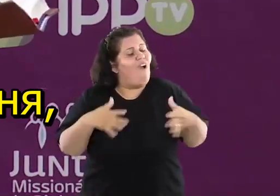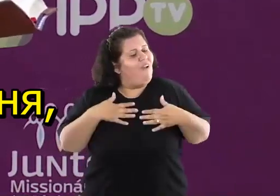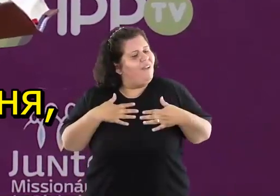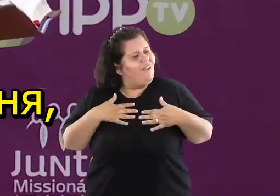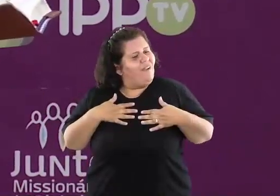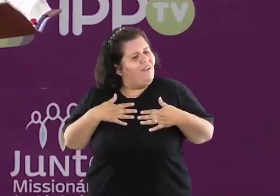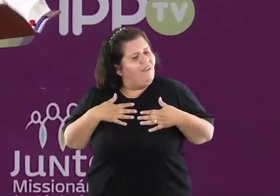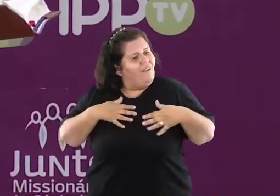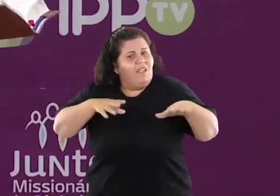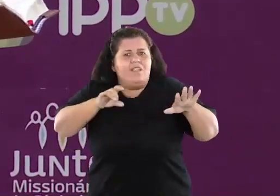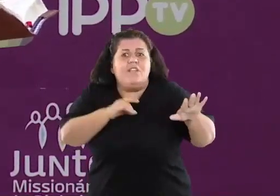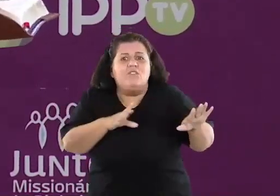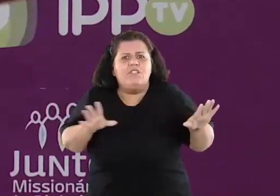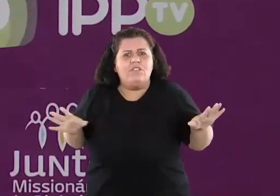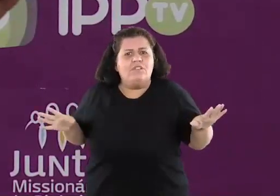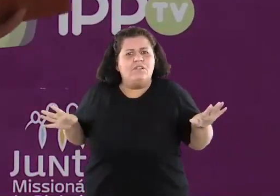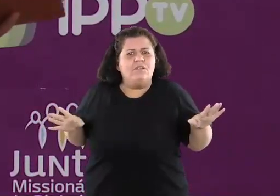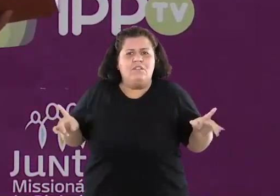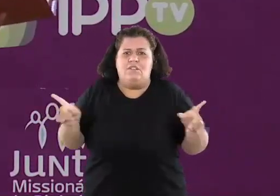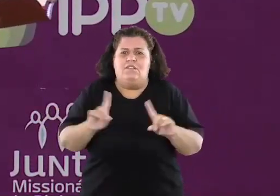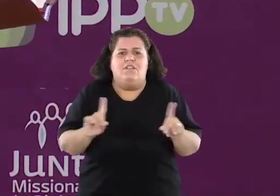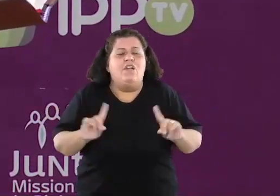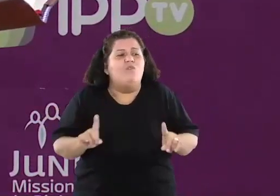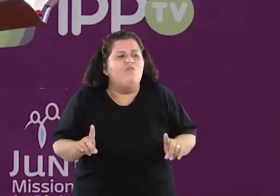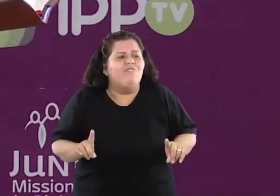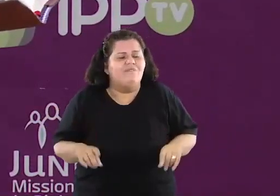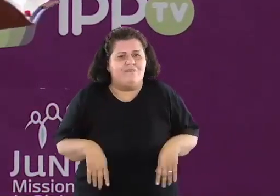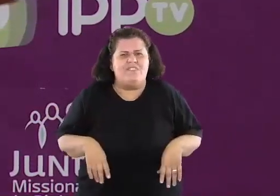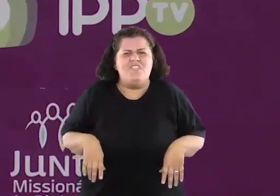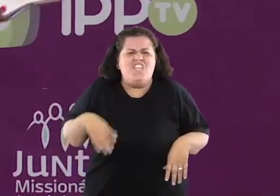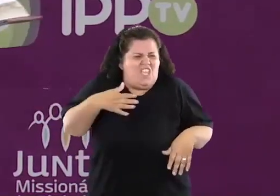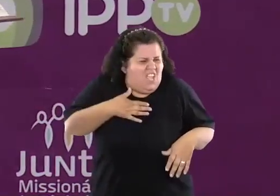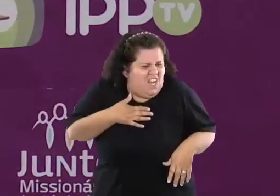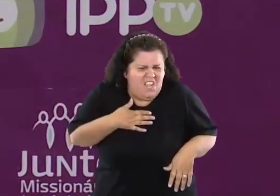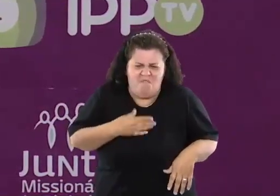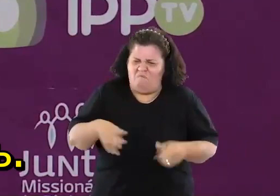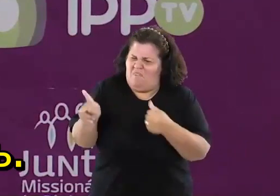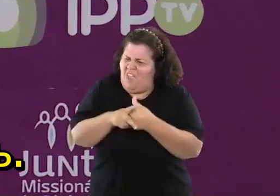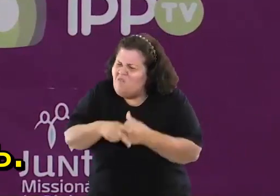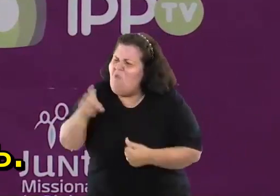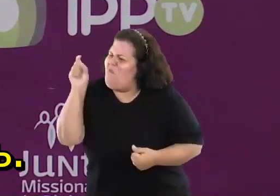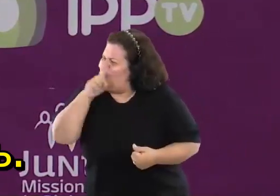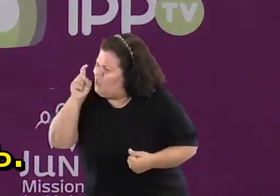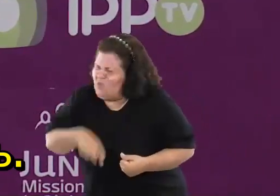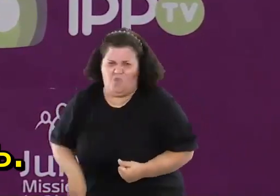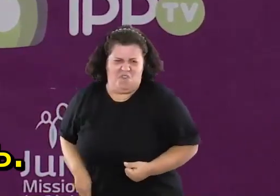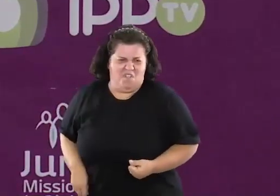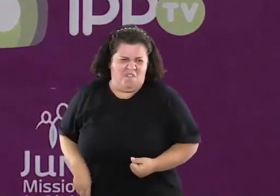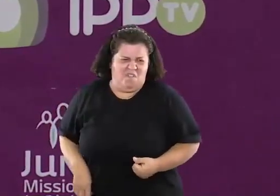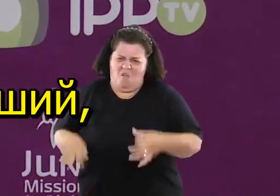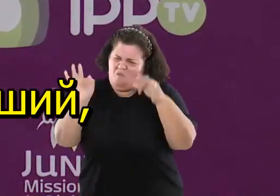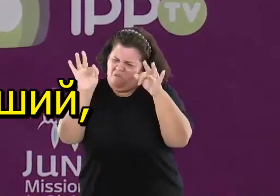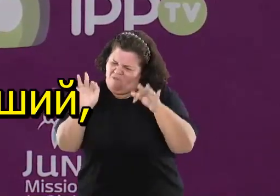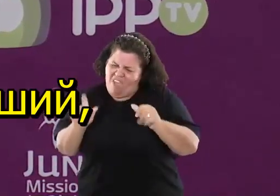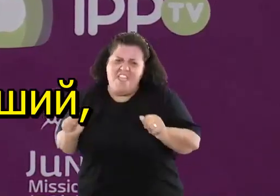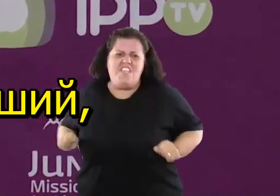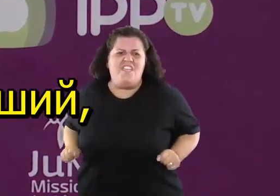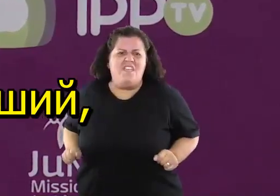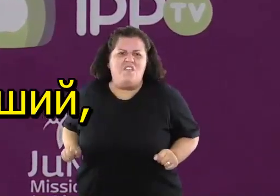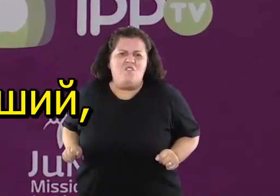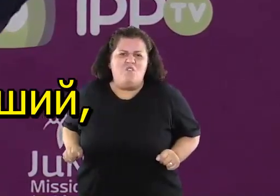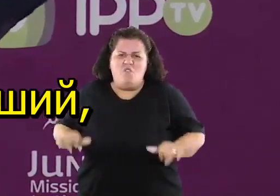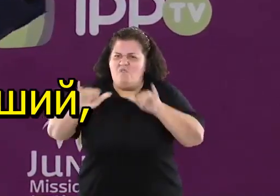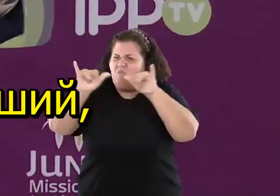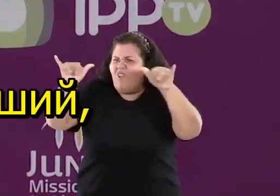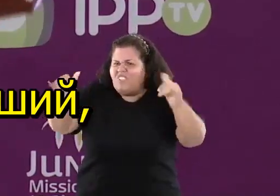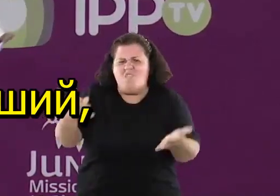pó. Ele é uma contradição, ele é uma mentira, ele é um fake news. Ele se diz